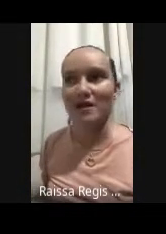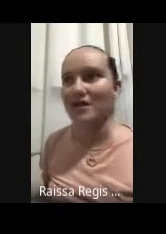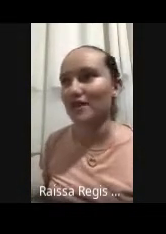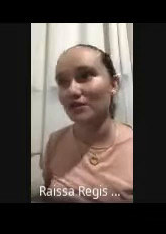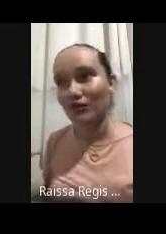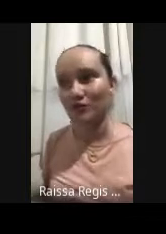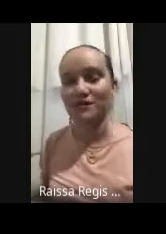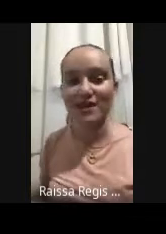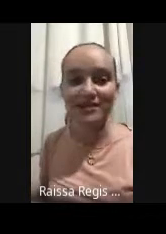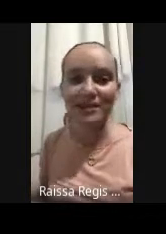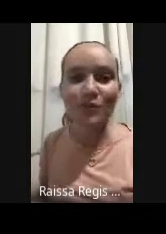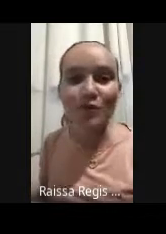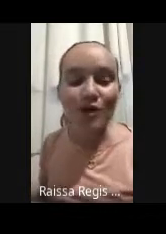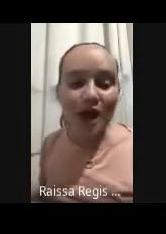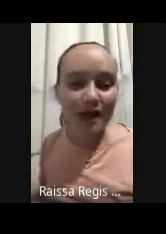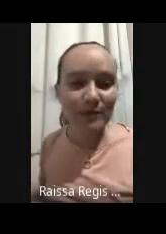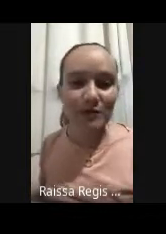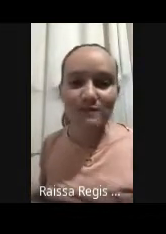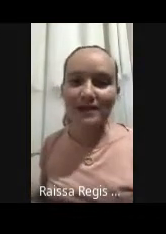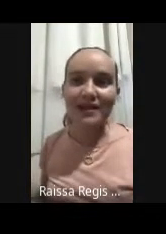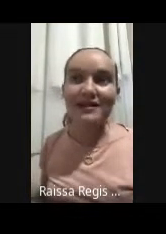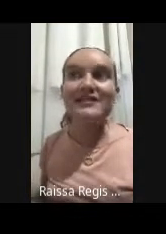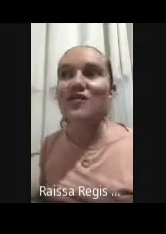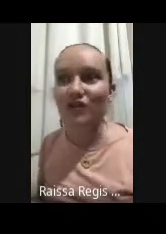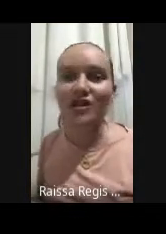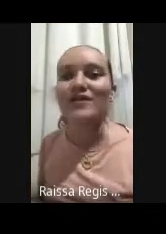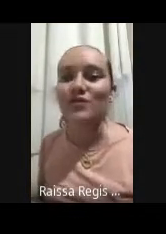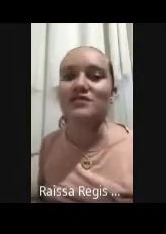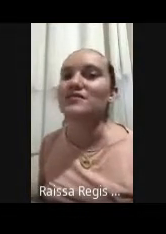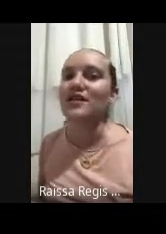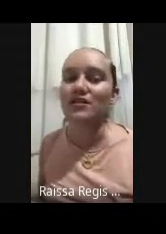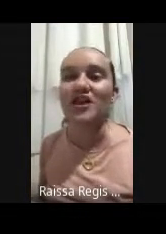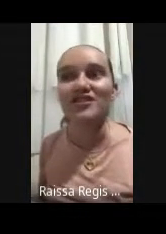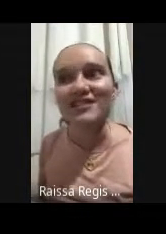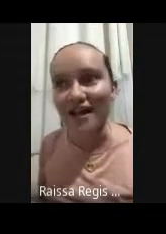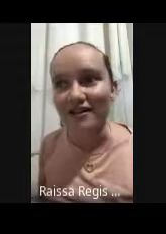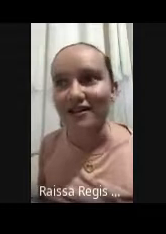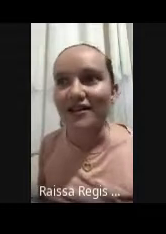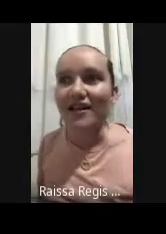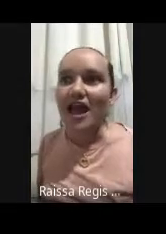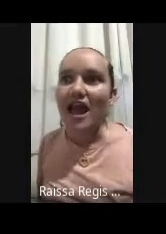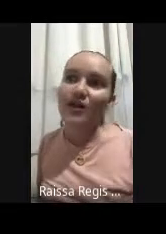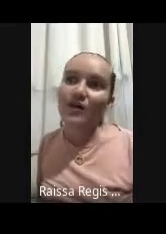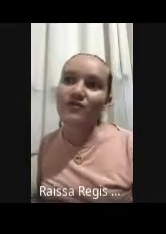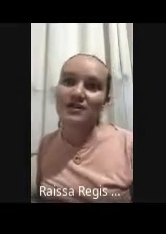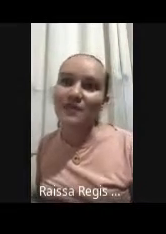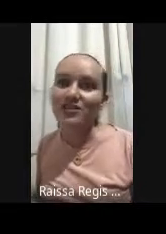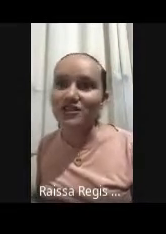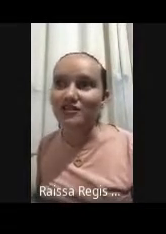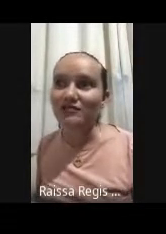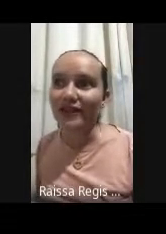época eram dessa forma. Então, era assim que as pessoas escreviam as coisas que elas queriam registrar. Agora,